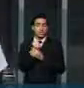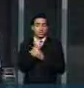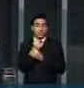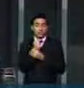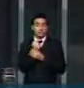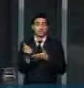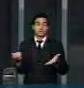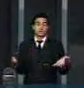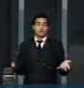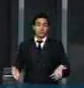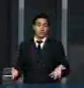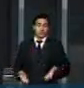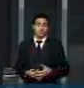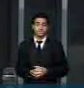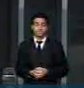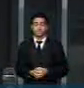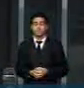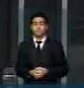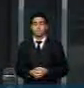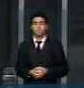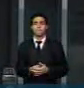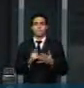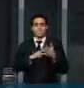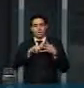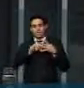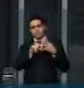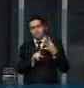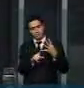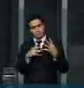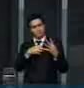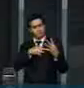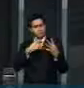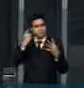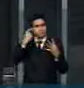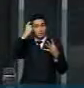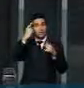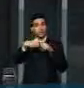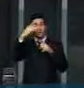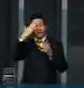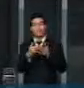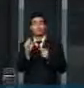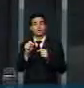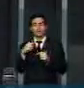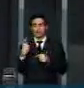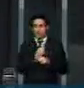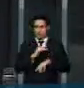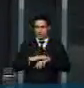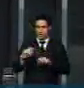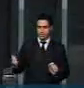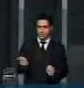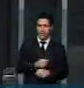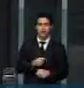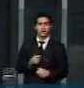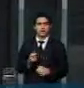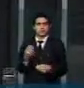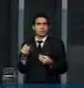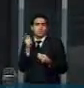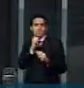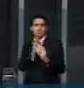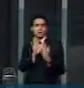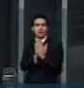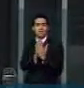atualidade. Essas questões nos afligem, pois acreditamos que a nossa capacidade de